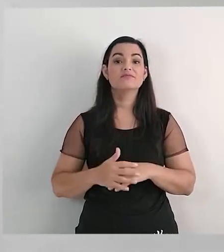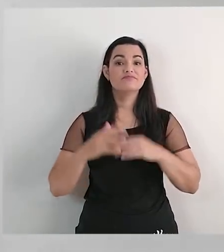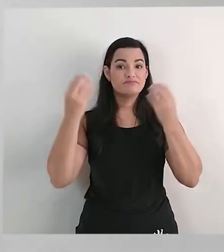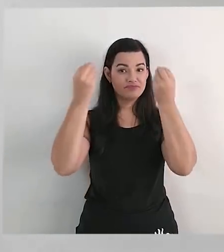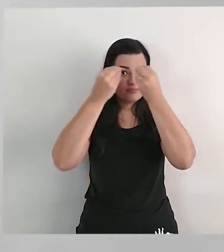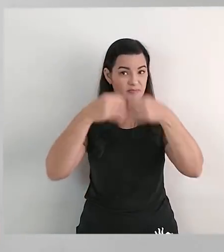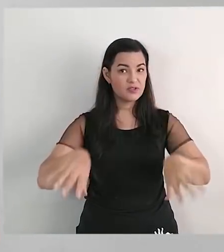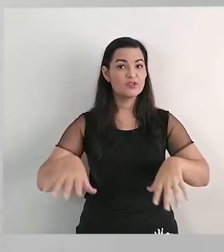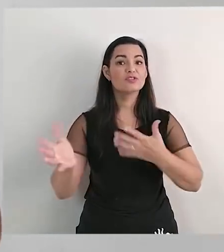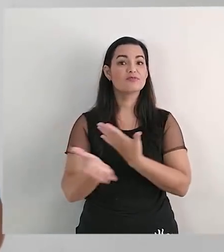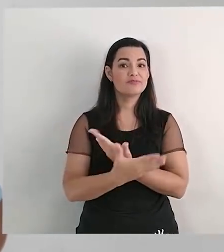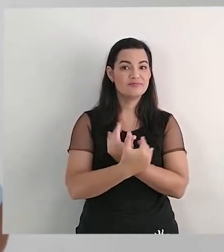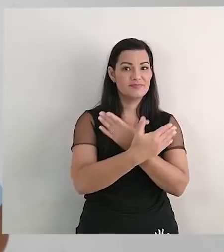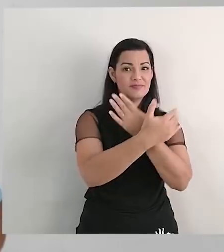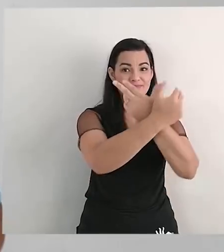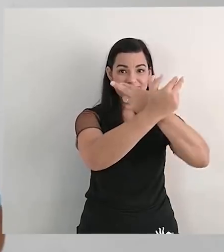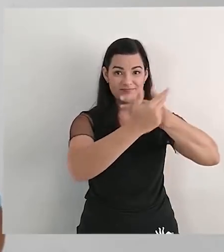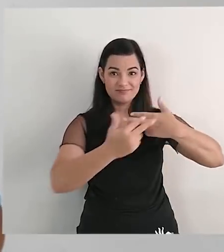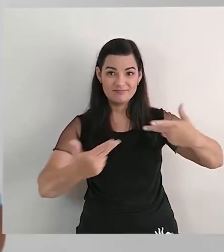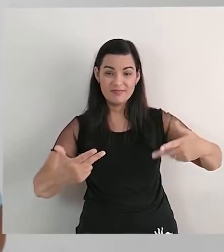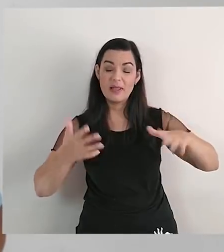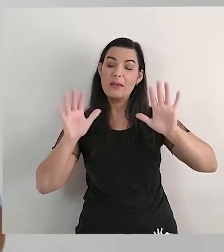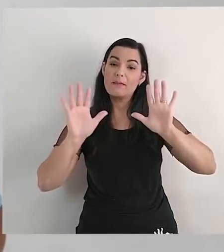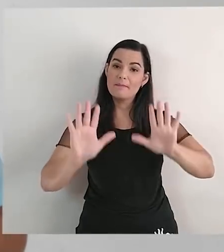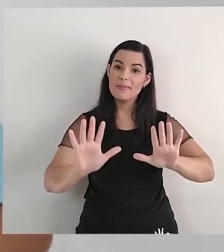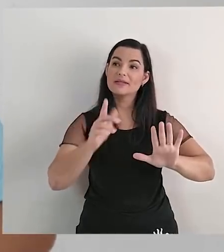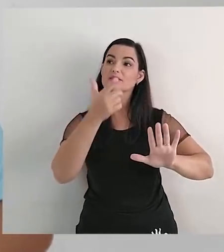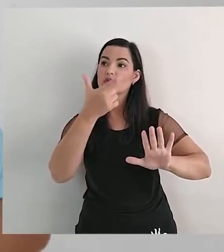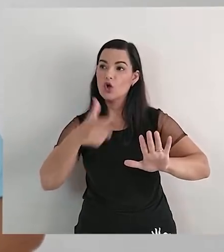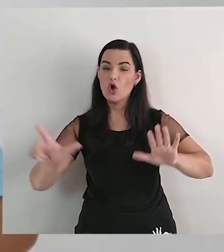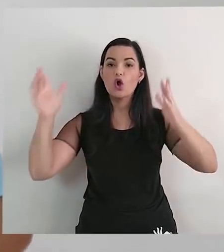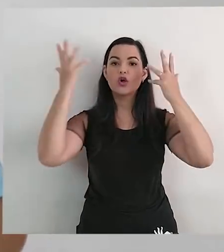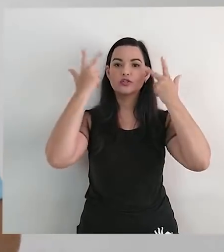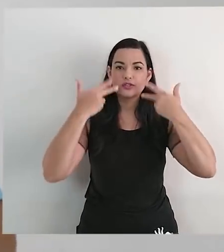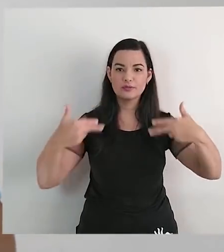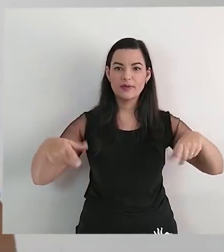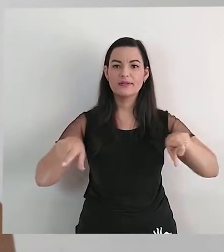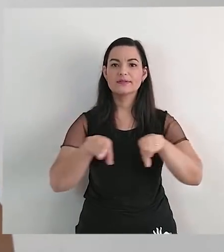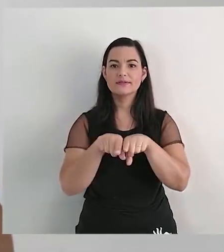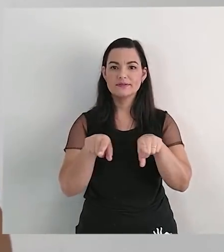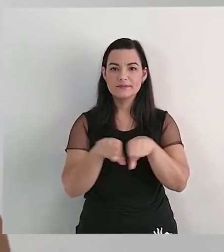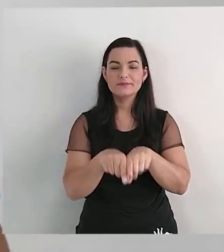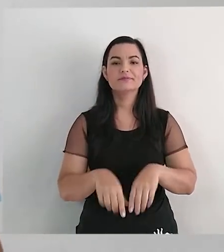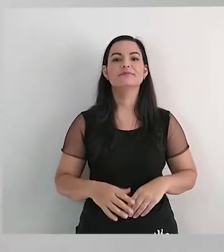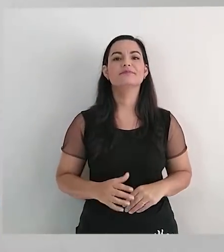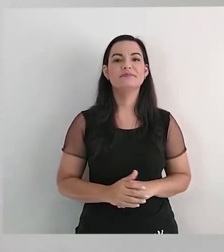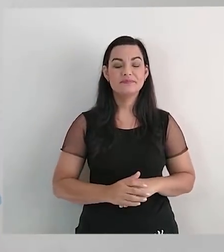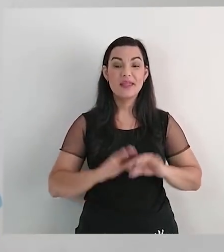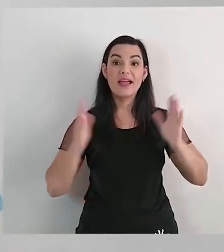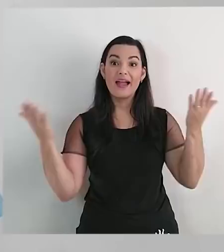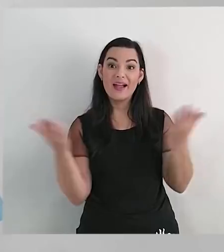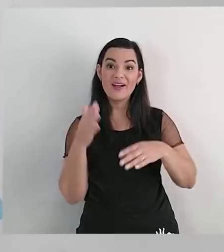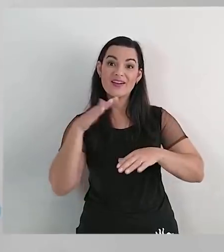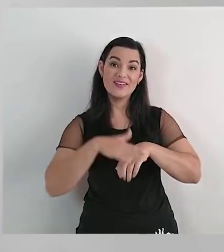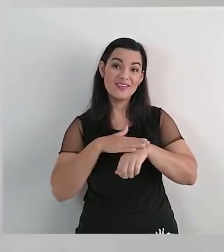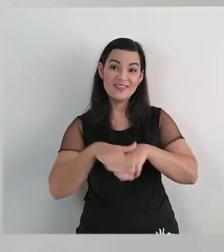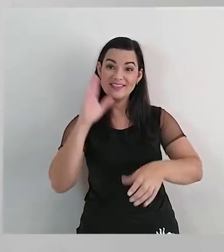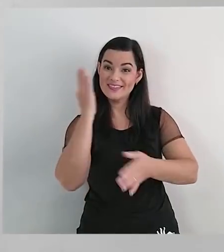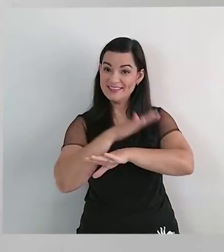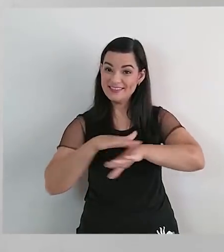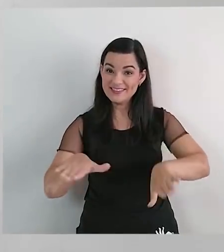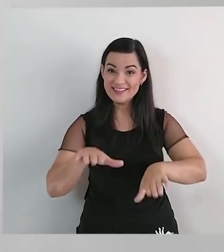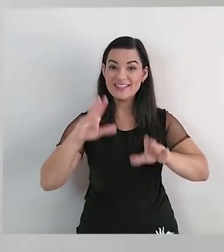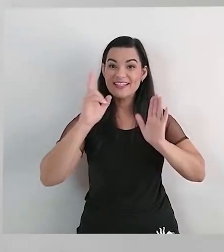borboletas, mas também outras espécies. Então agora chega de conversa, anotem aí